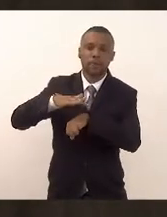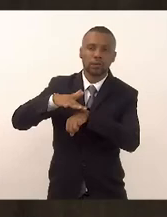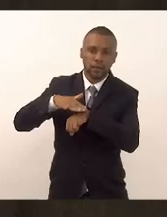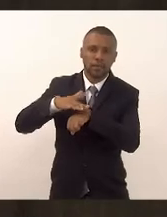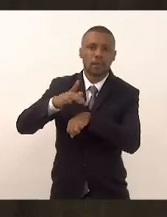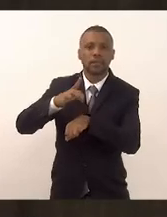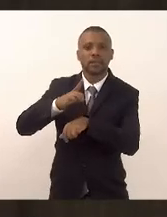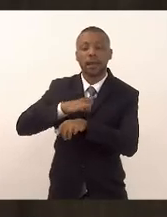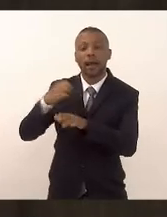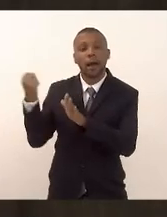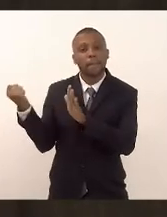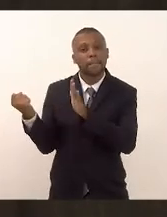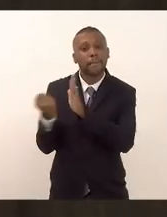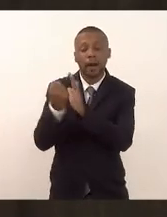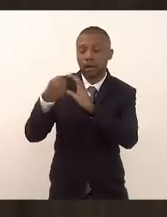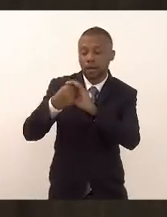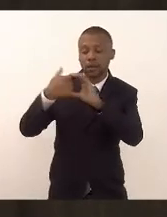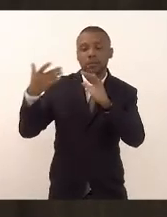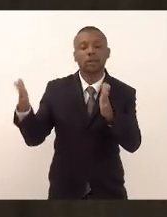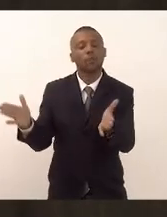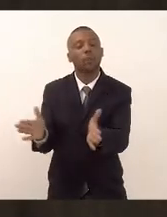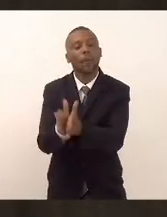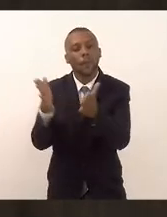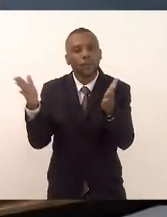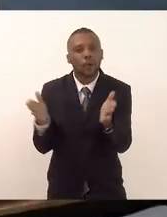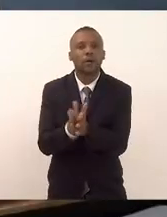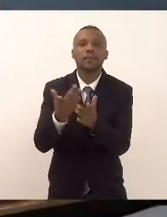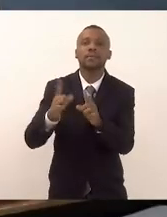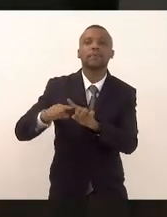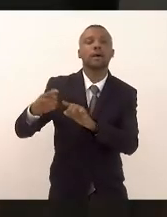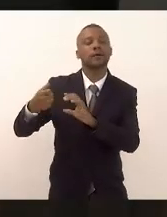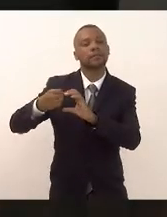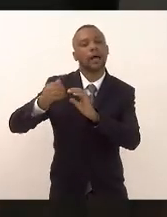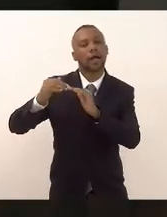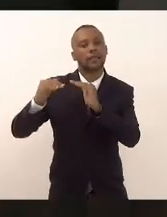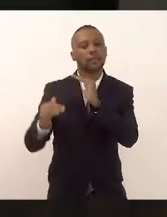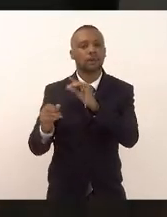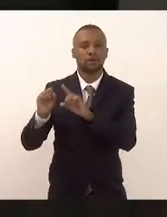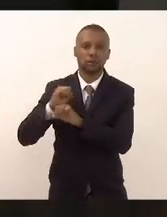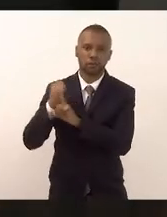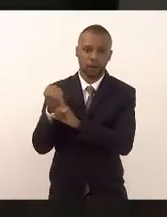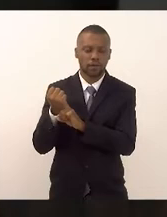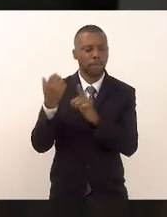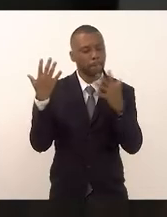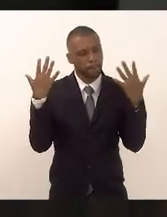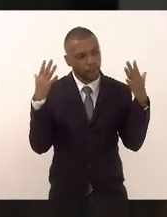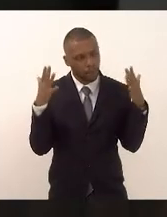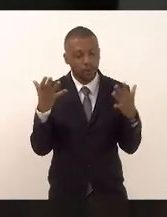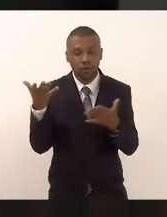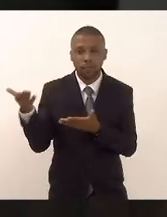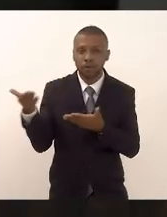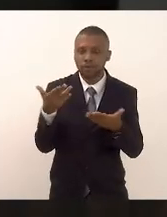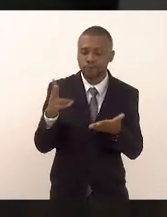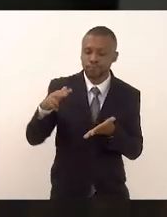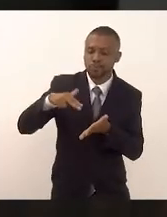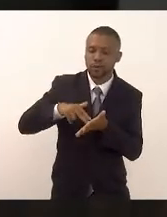da pobreza e da desigualdade social. Muito obrigada. Parabéns, deputada Marta. Já convido Vossa Excelência para estar conosco